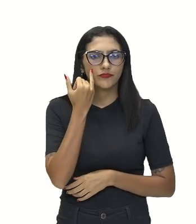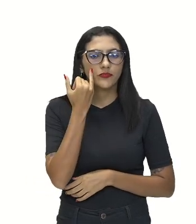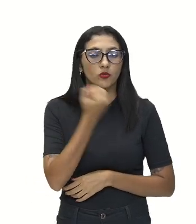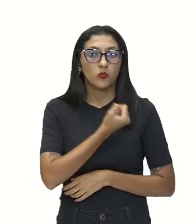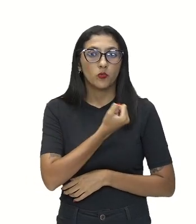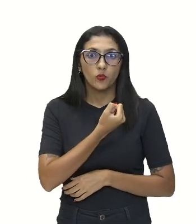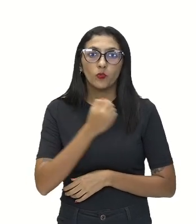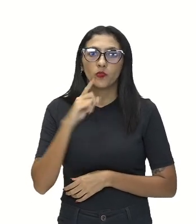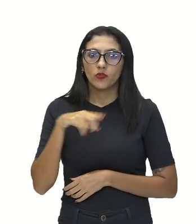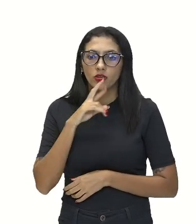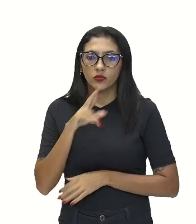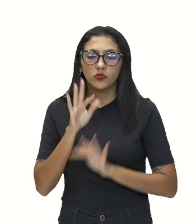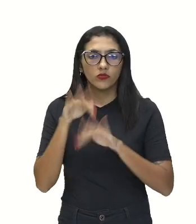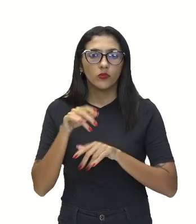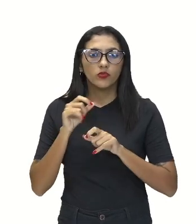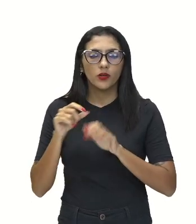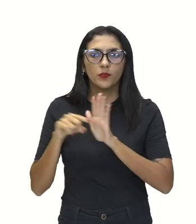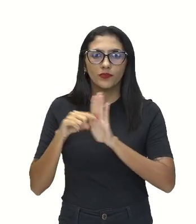onde ele diz, ó,